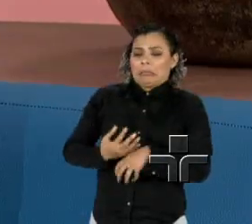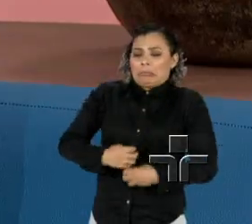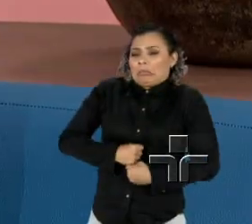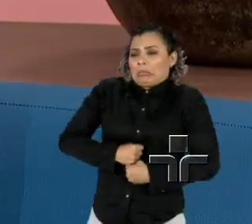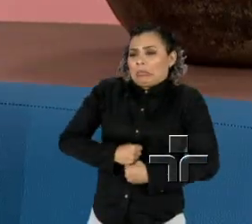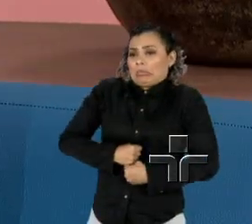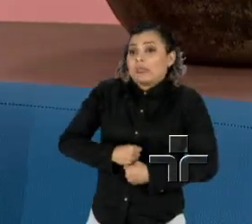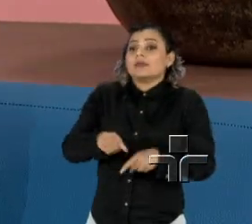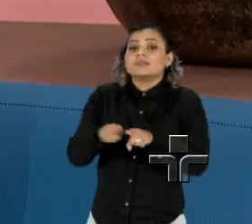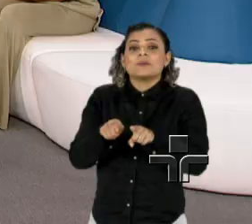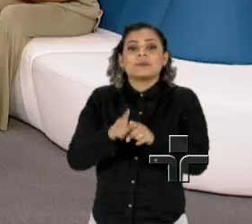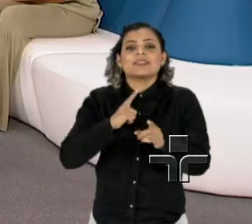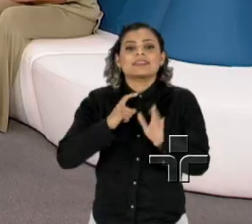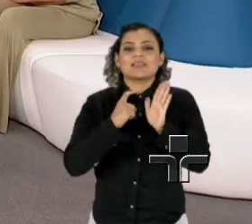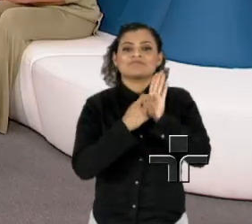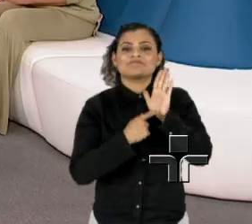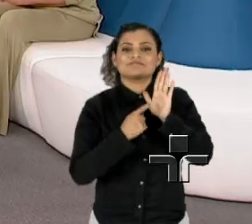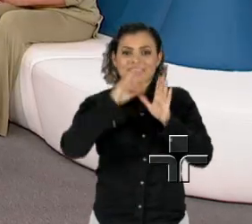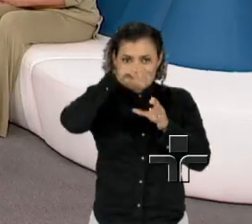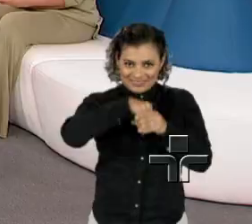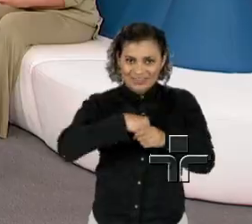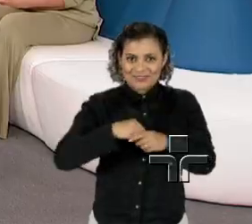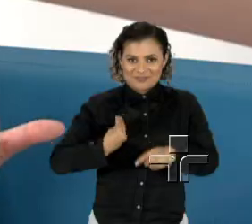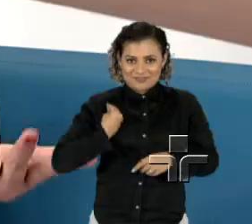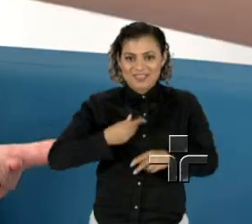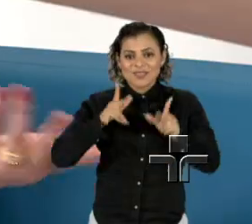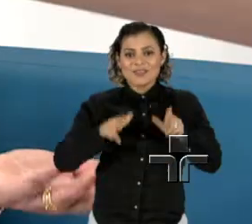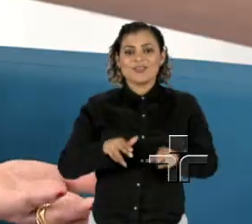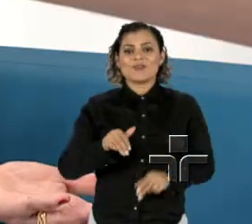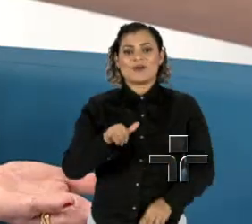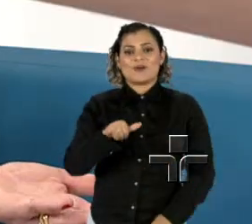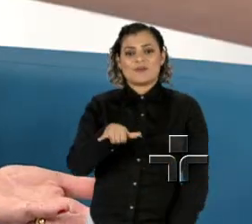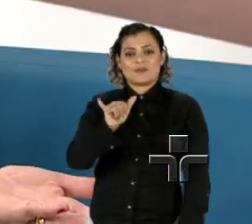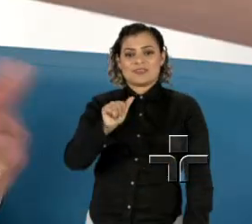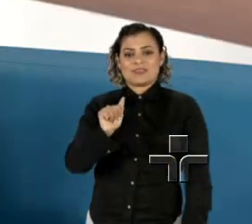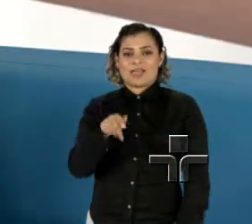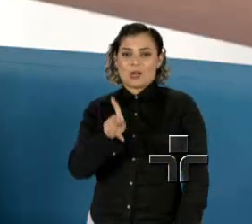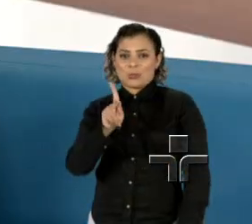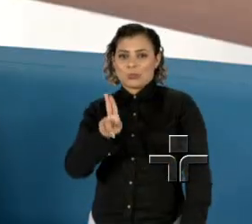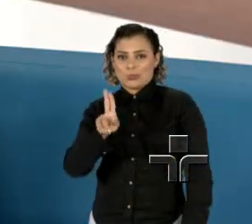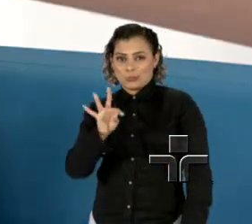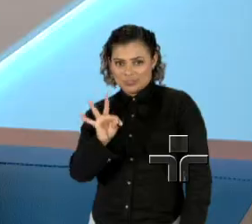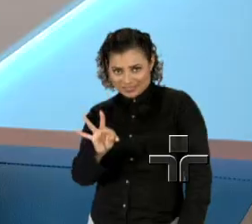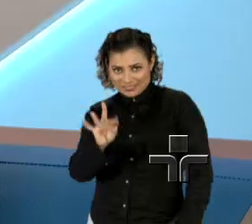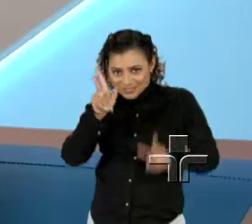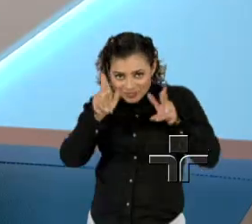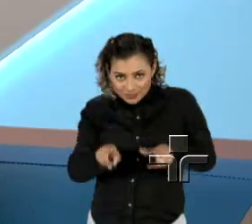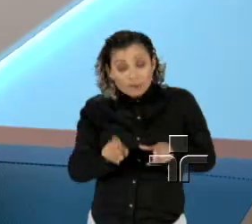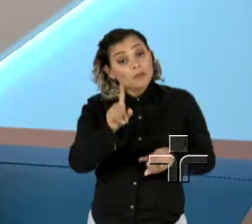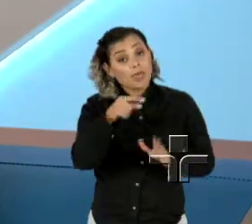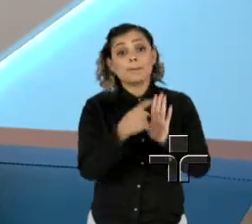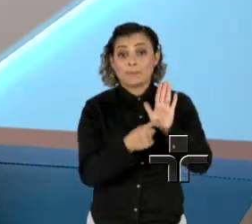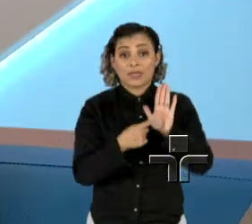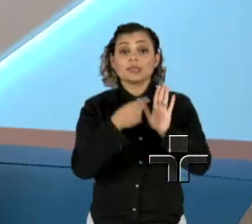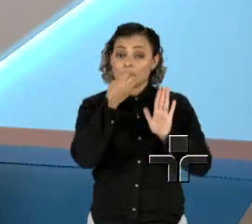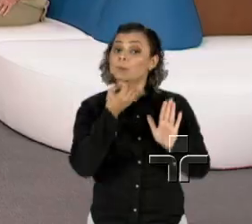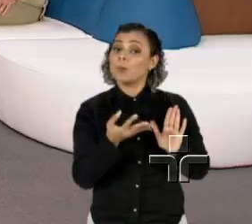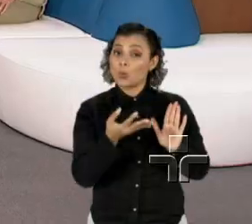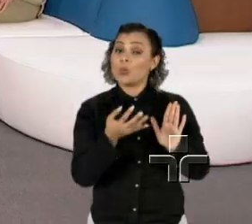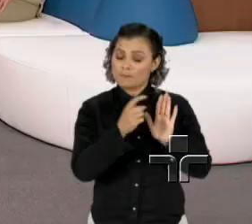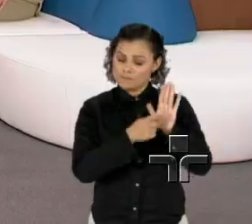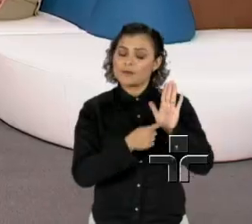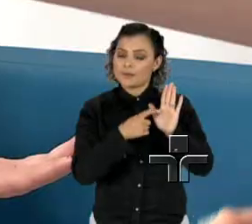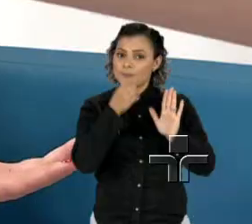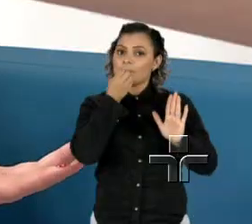com lactobacilos vivos, sim, né? Sim, sim, lactobacilos isso. Vivos são as bactérias são boas? São bactérias boas. Bactérias boas que